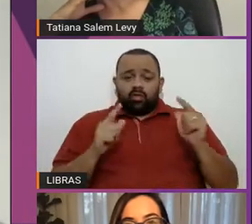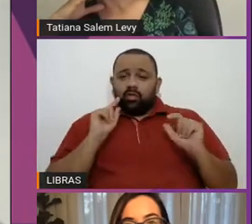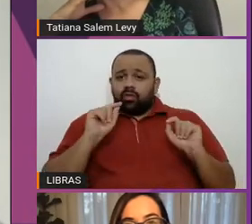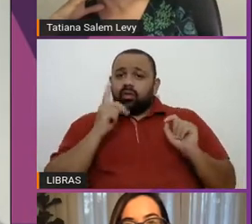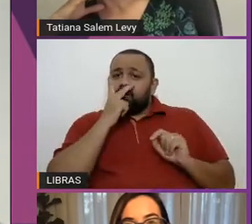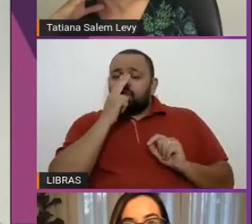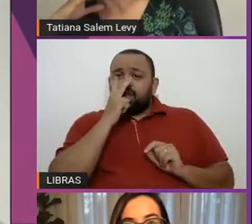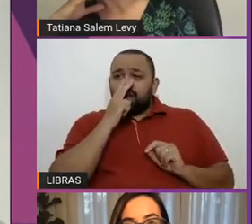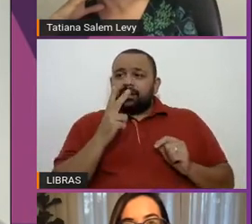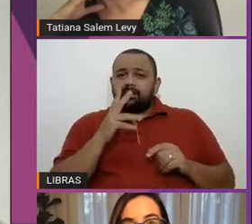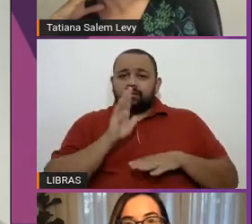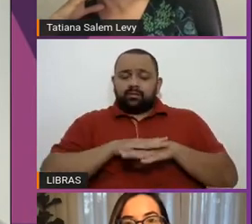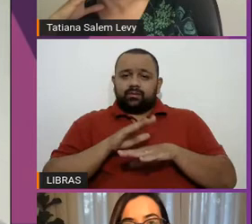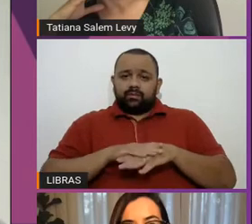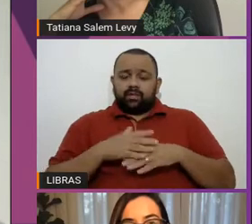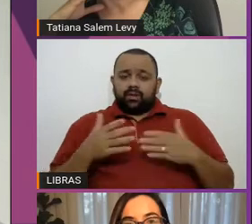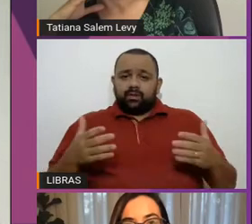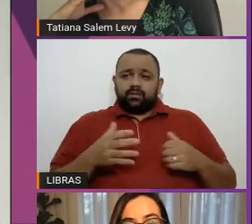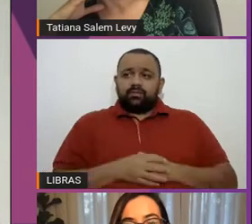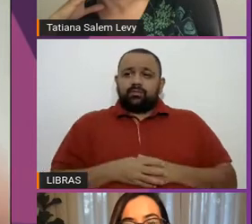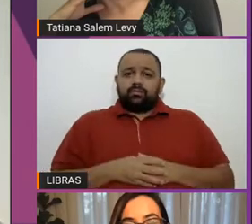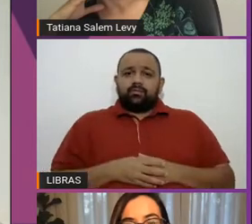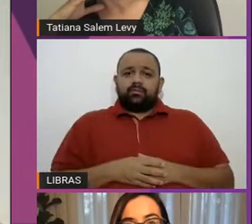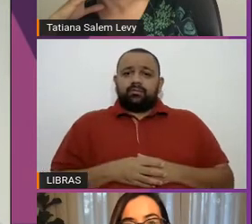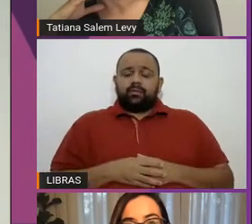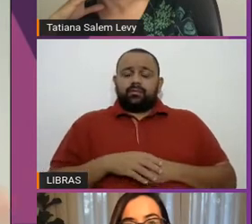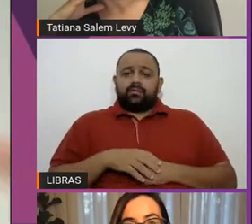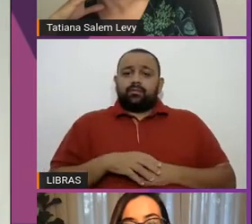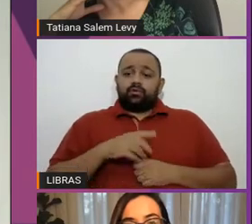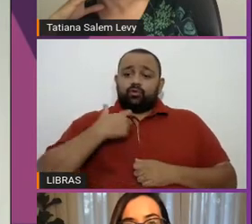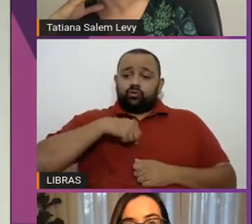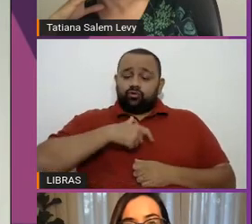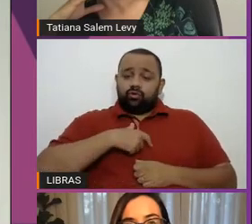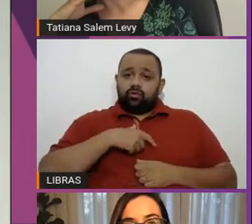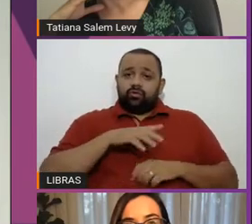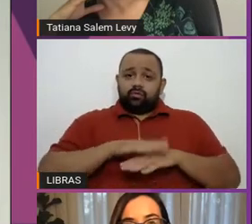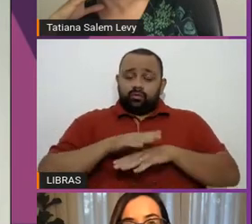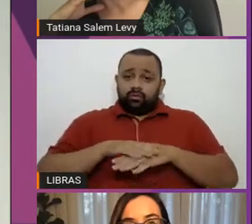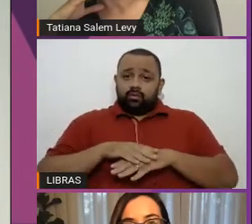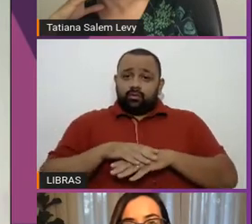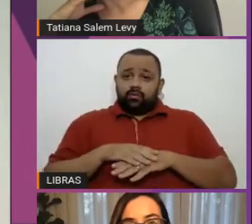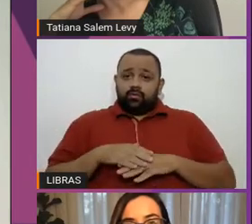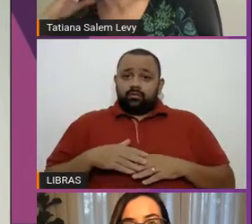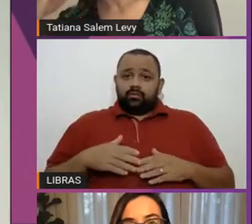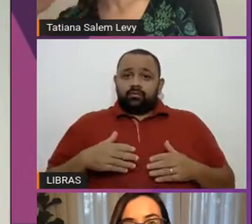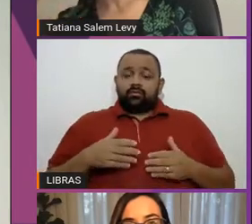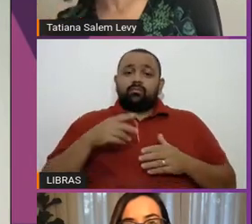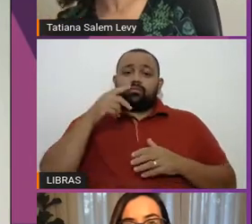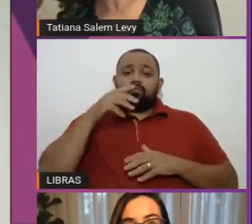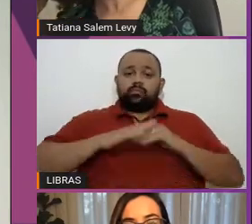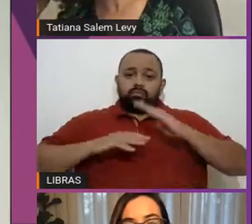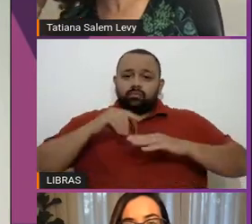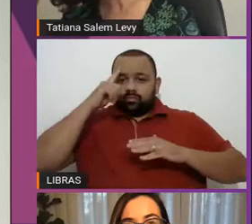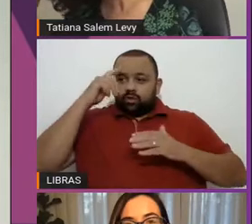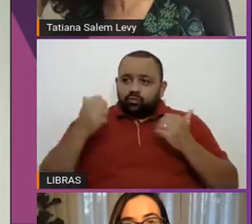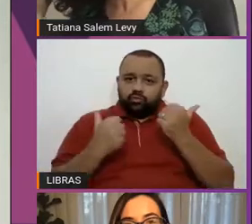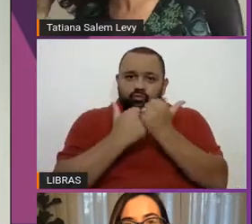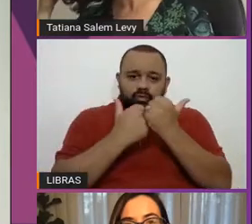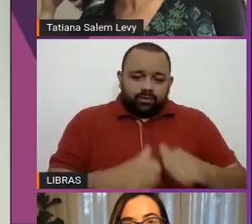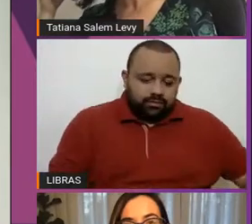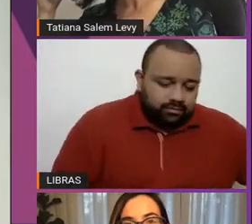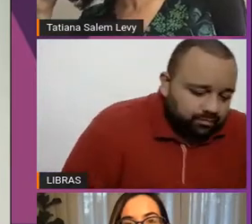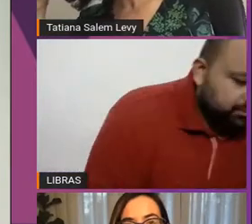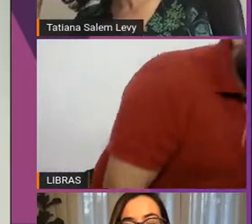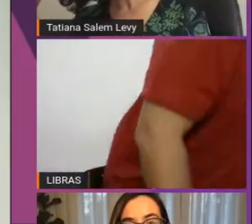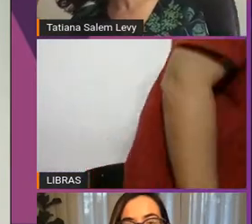outro parece que é uma coisa que a gente faz a gente combinado a fazer digestivo lado a fazer com mulher tem que pensar no que o outro quer não tem outro